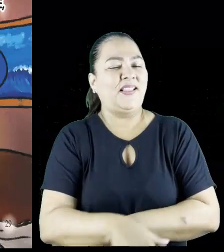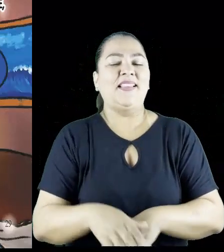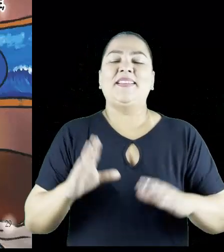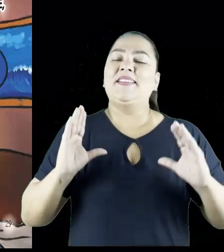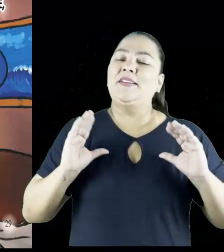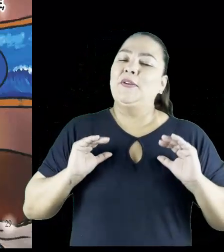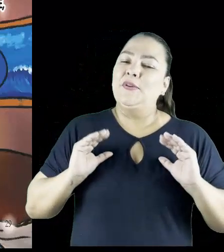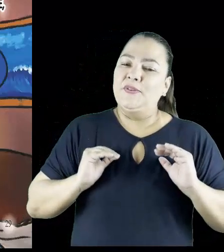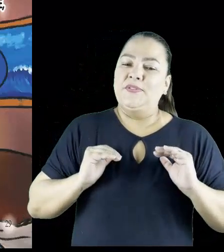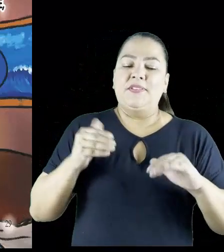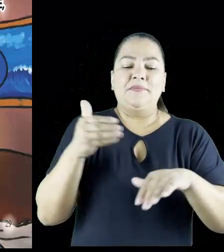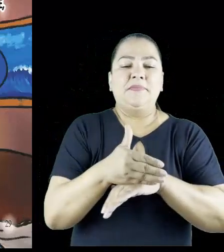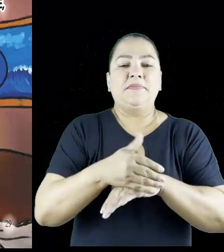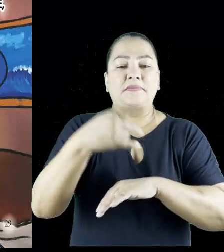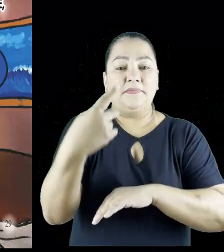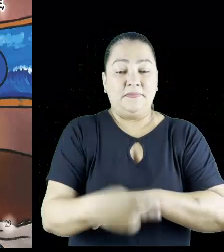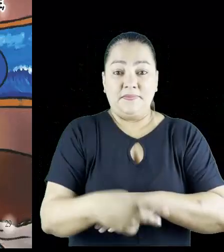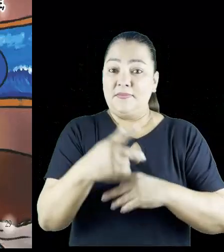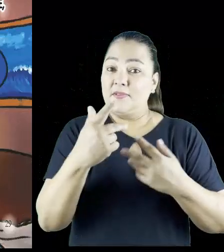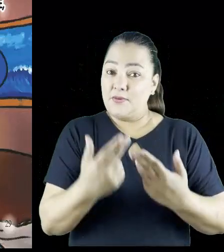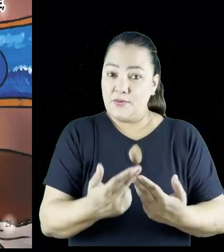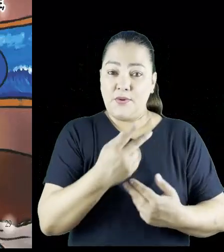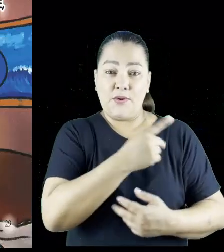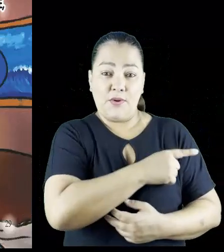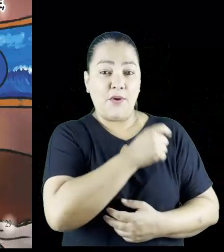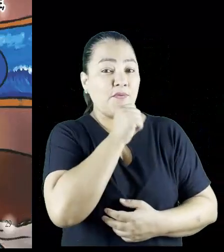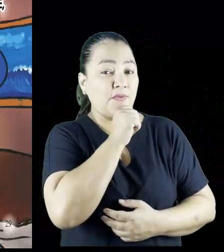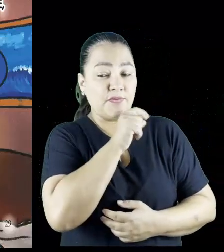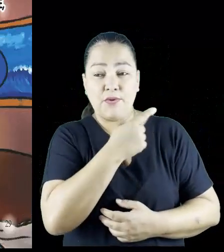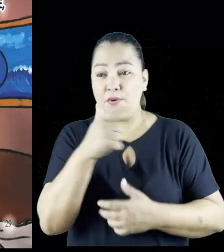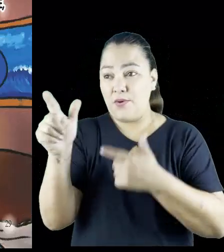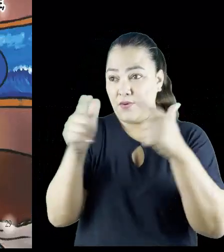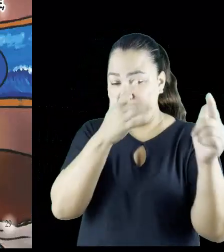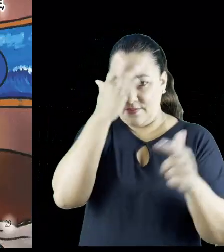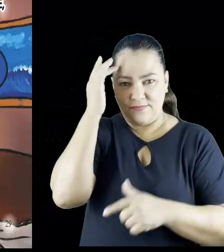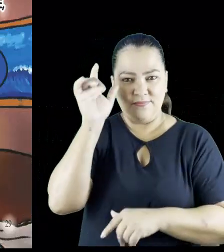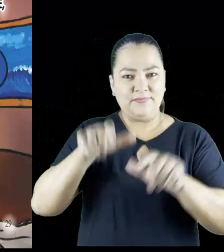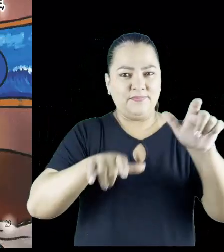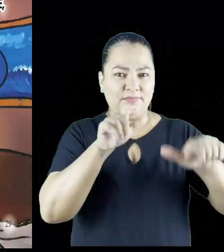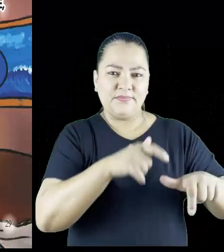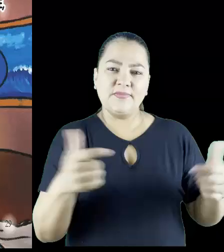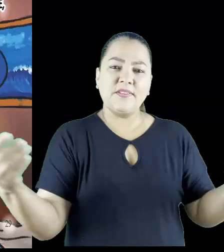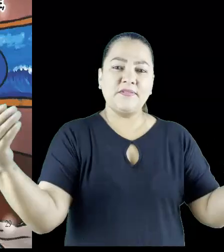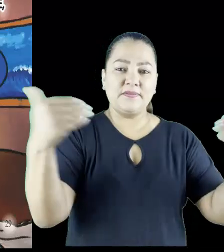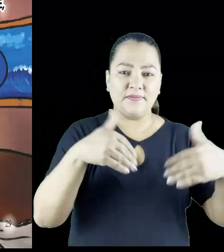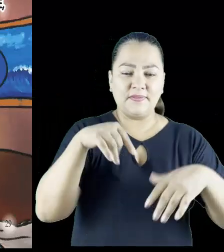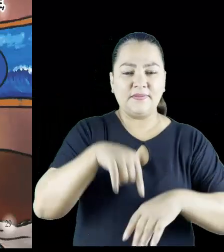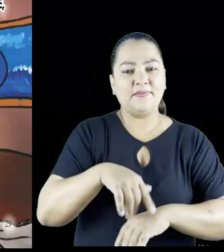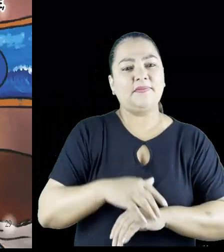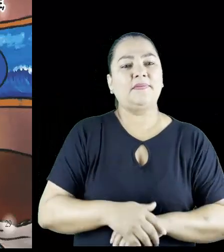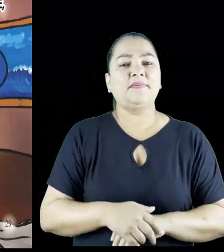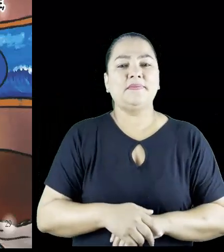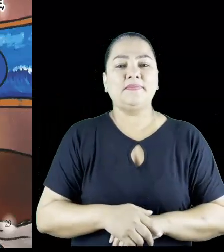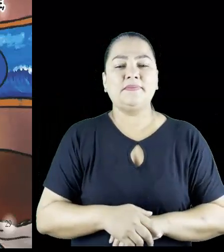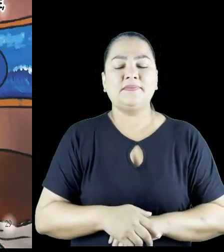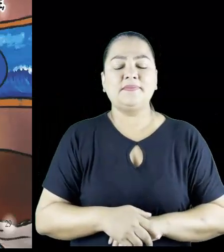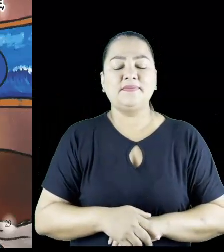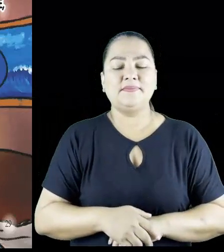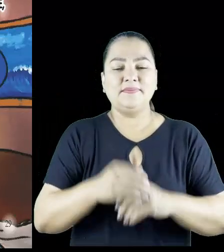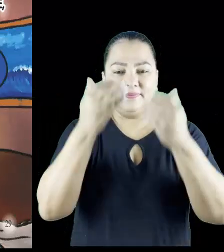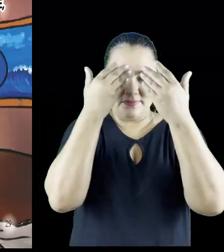eles já se sentirão parte dessa cidade, assim como o Voneno e várias outras pessoas que vieram para